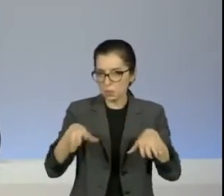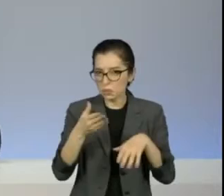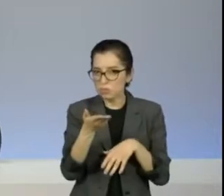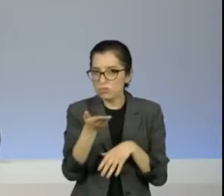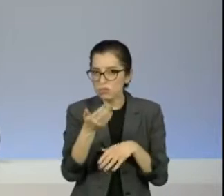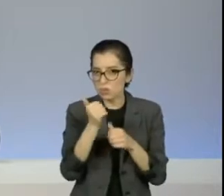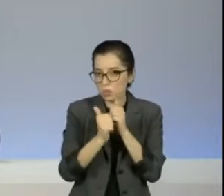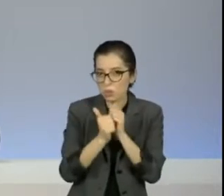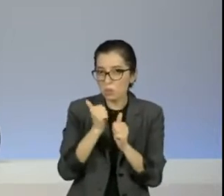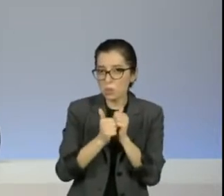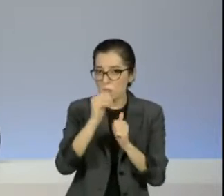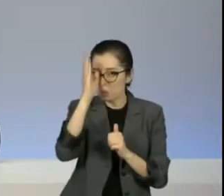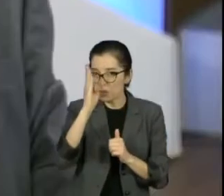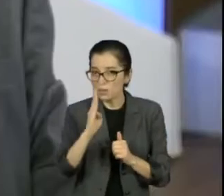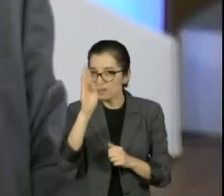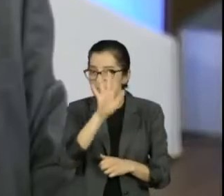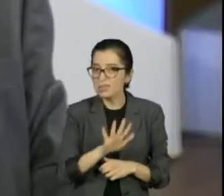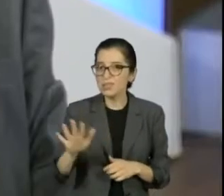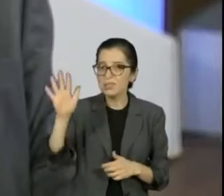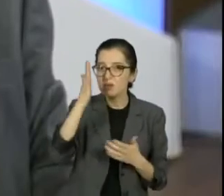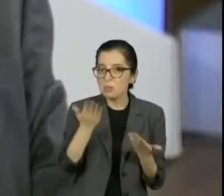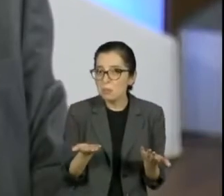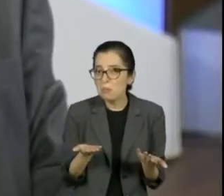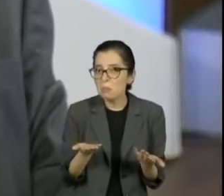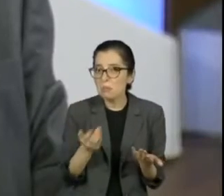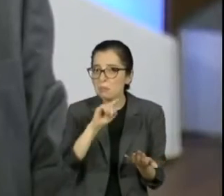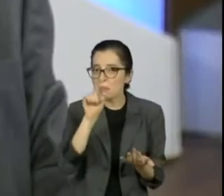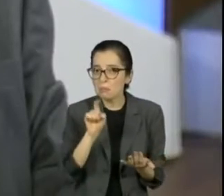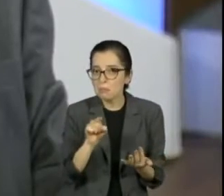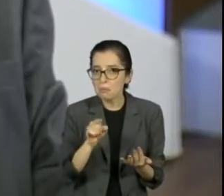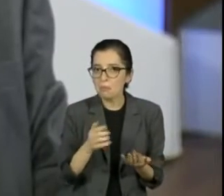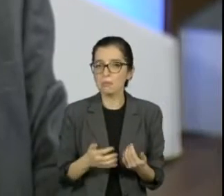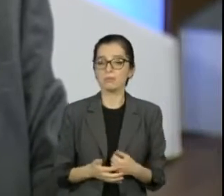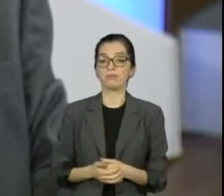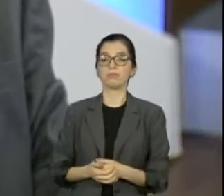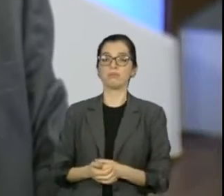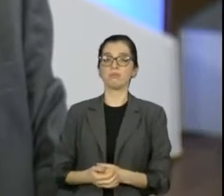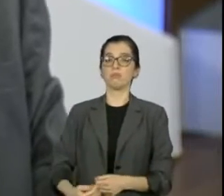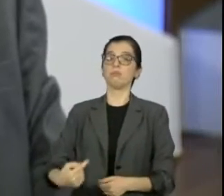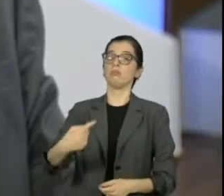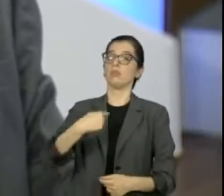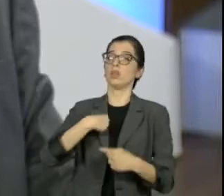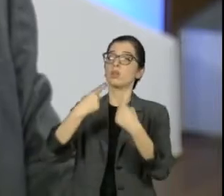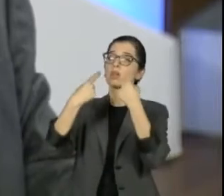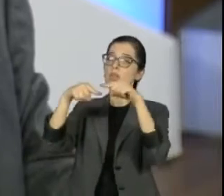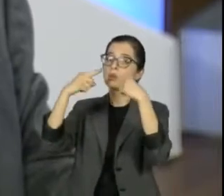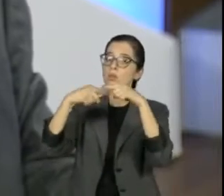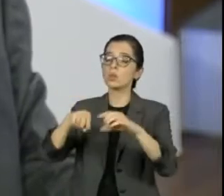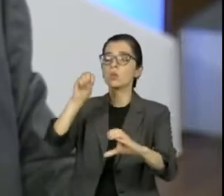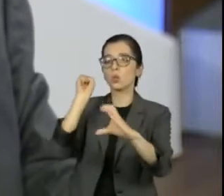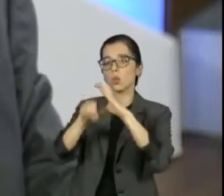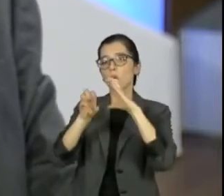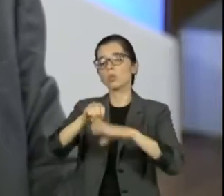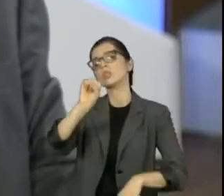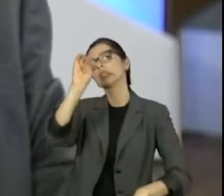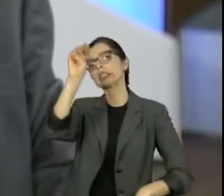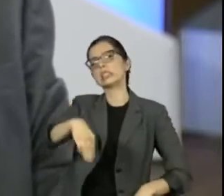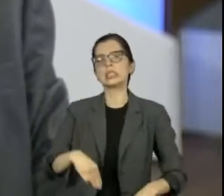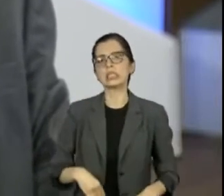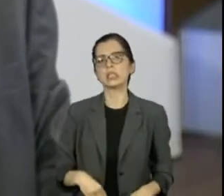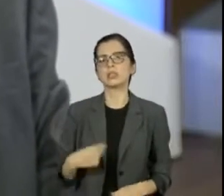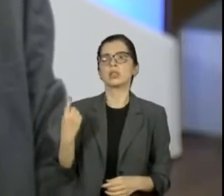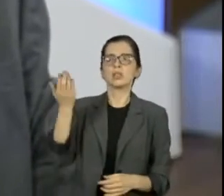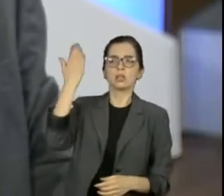do futebol, da transmissão? Olha, eu fui muito crítico à Globo. E nós levamos o futebol na época de 350 milhões por